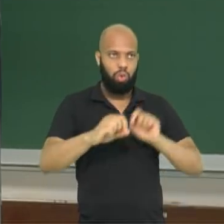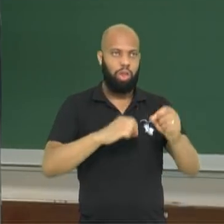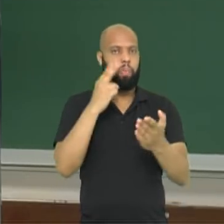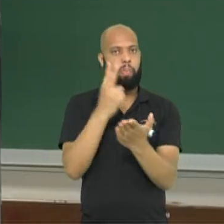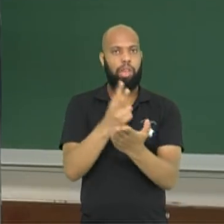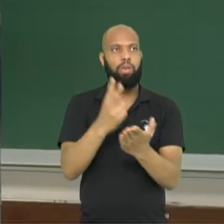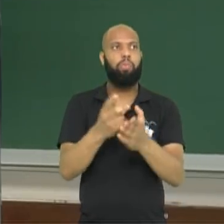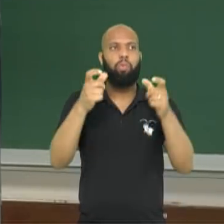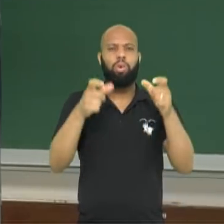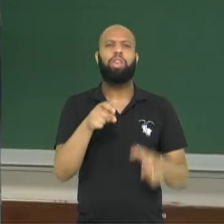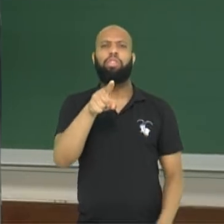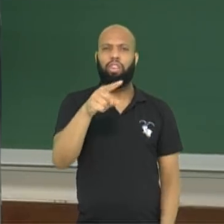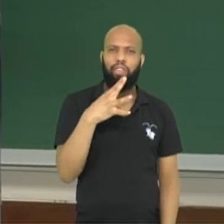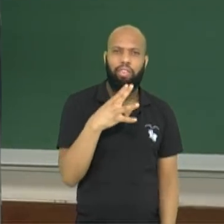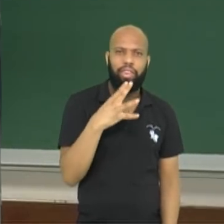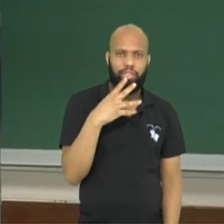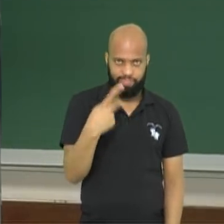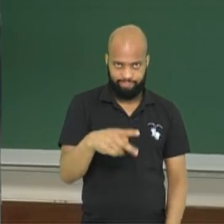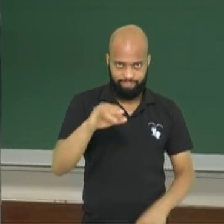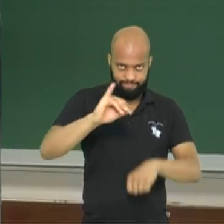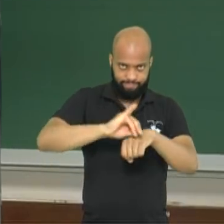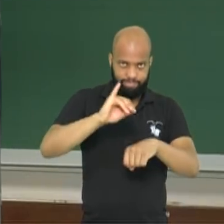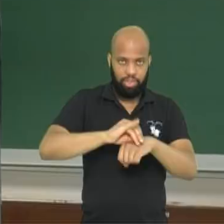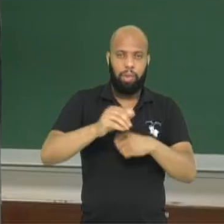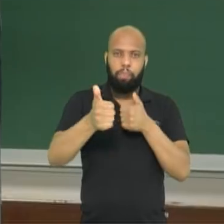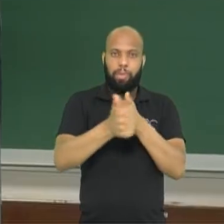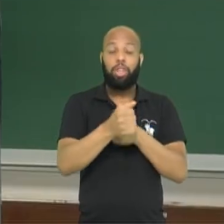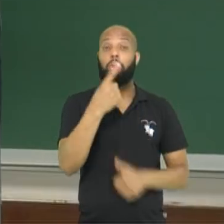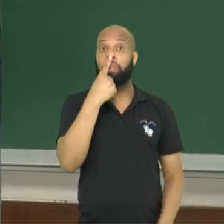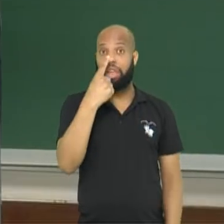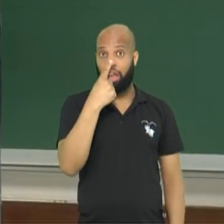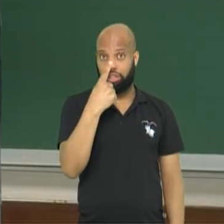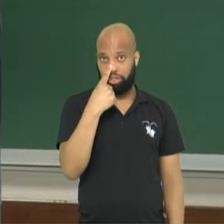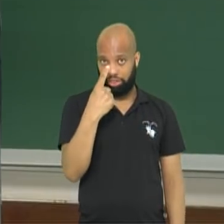mesmo lugar, quem conhece aqui a capital, que vai para o lado de Pinhais ali,